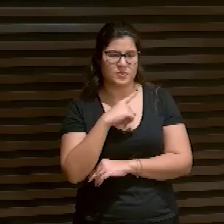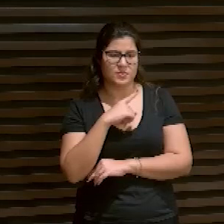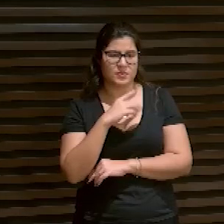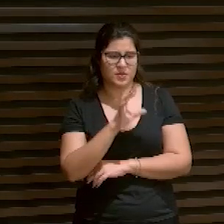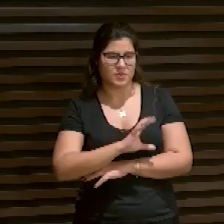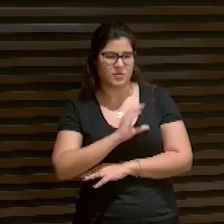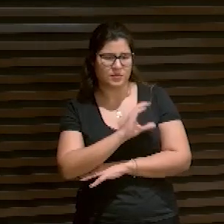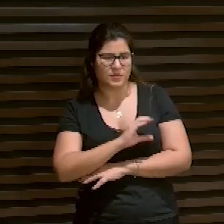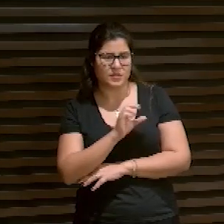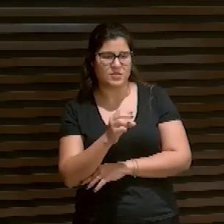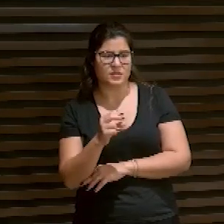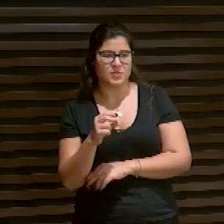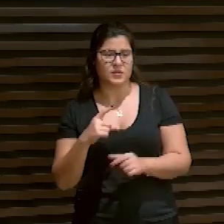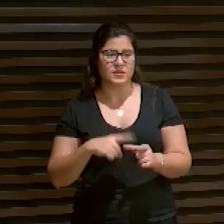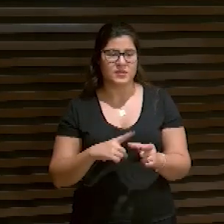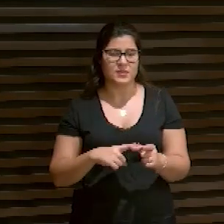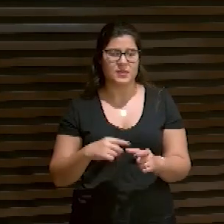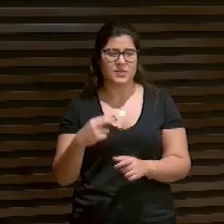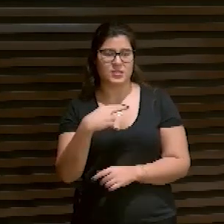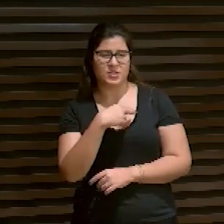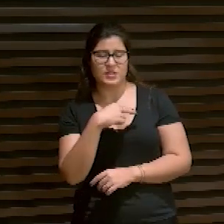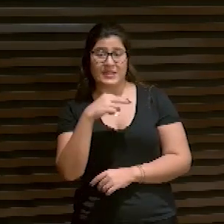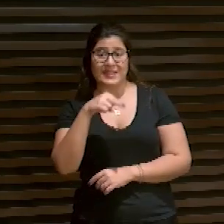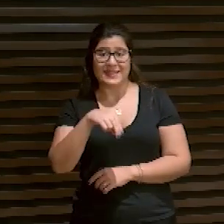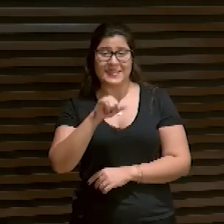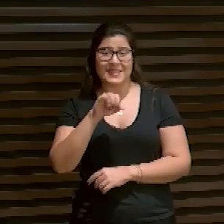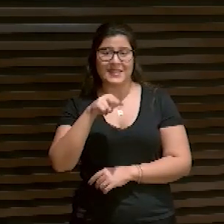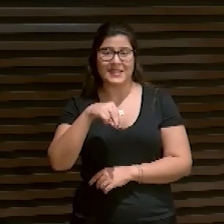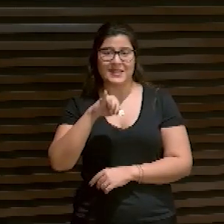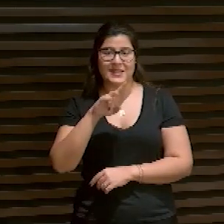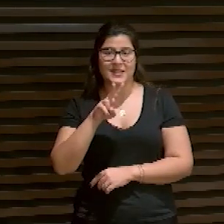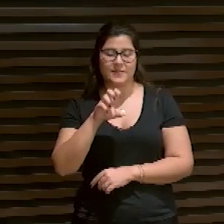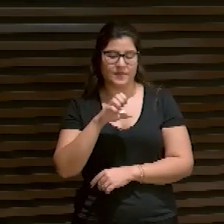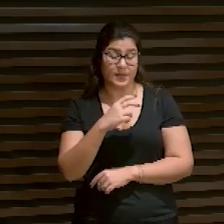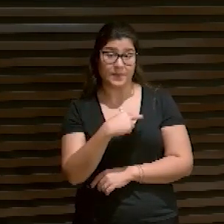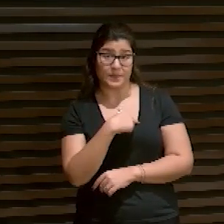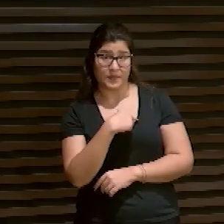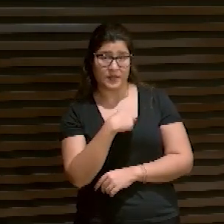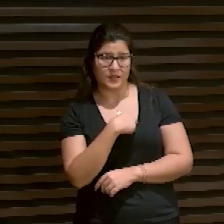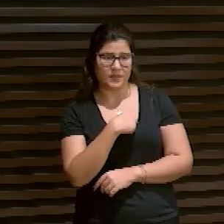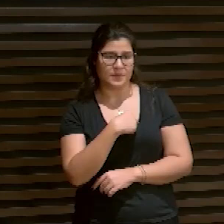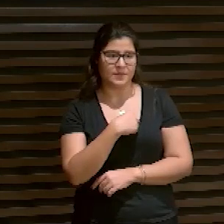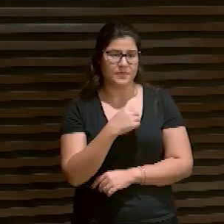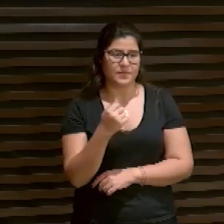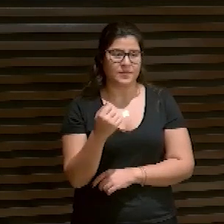de 120.000 pessoas que não sabem distinguir